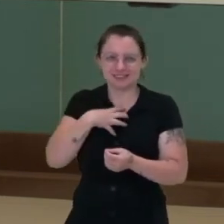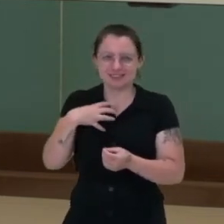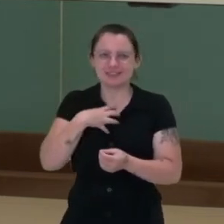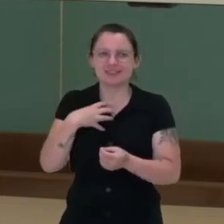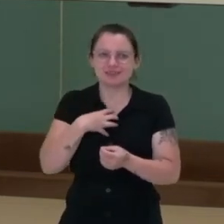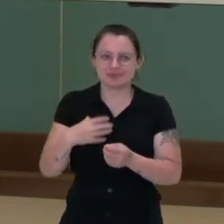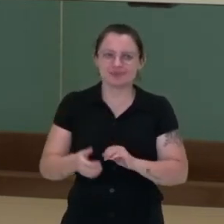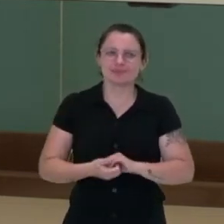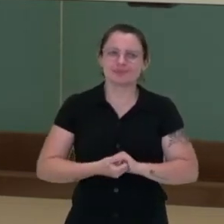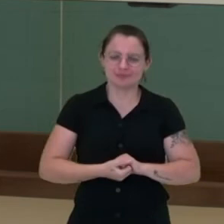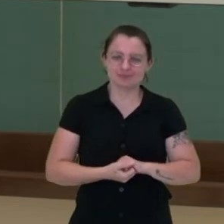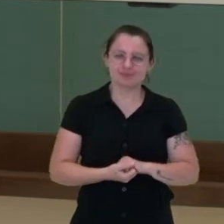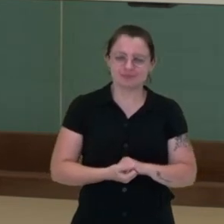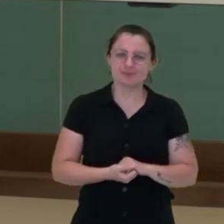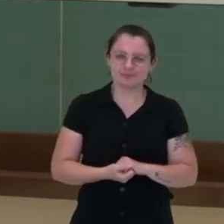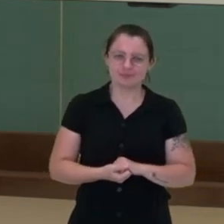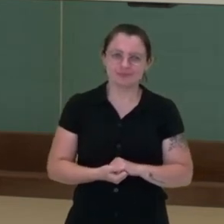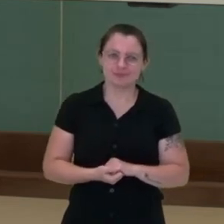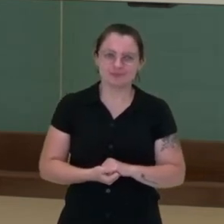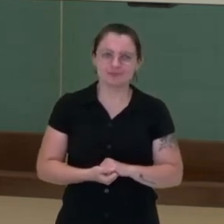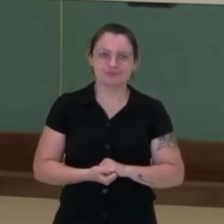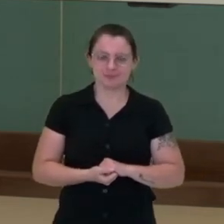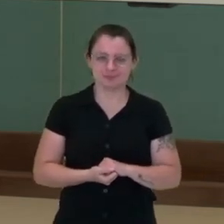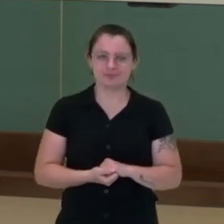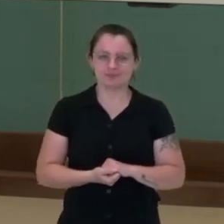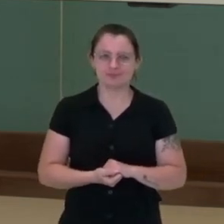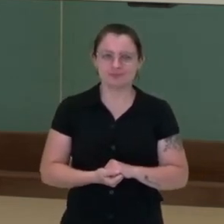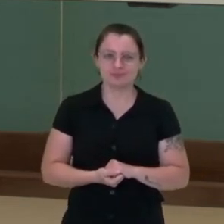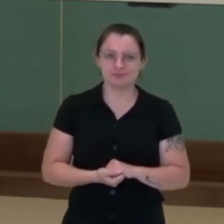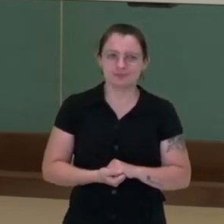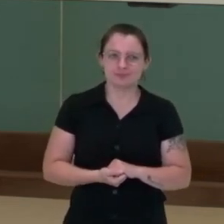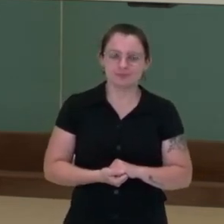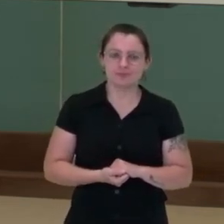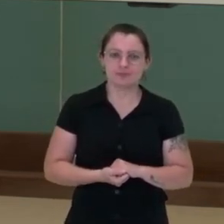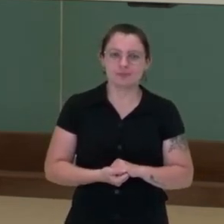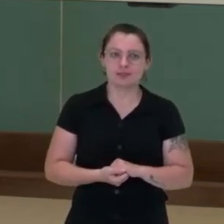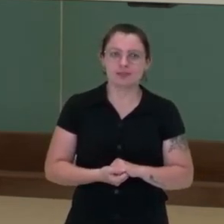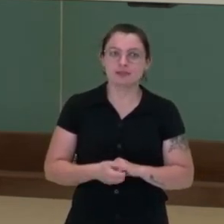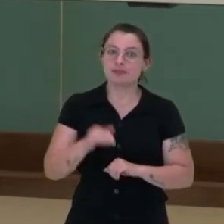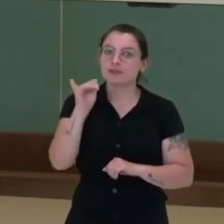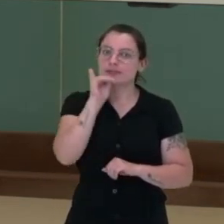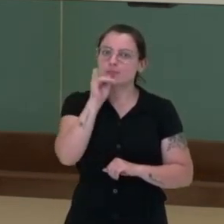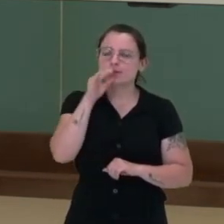a pele percebe os estímulos ambientais. Regular